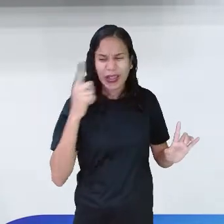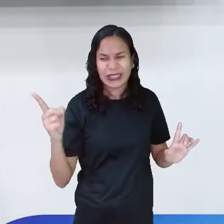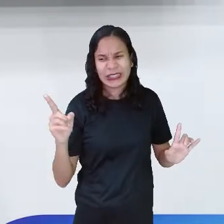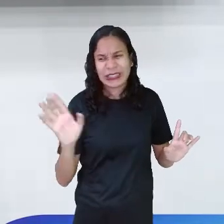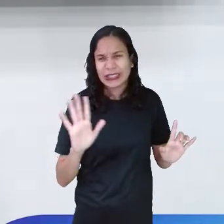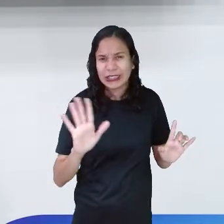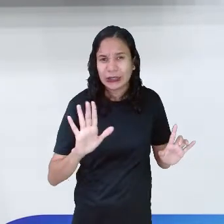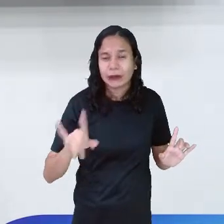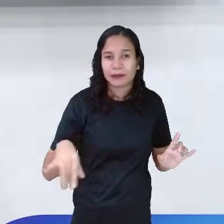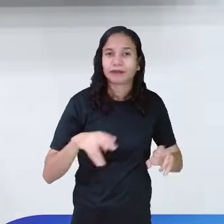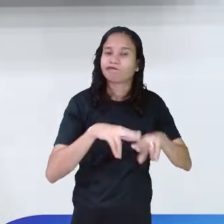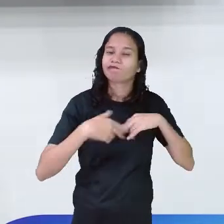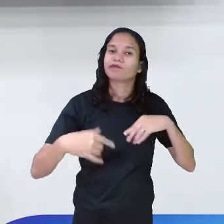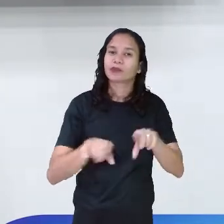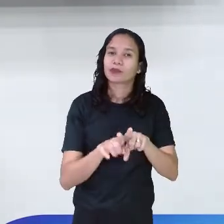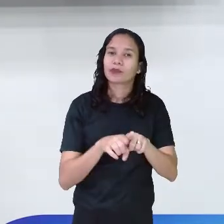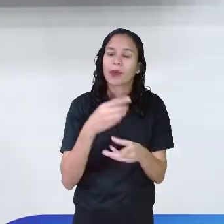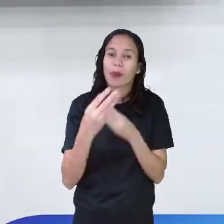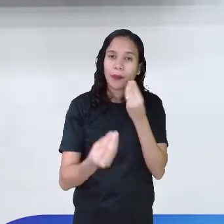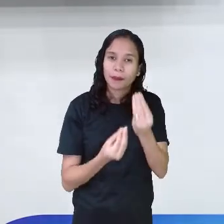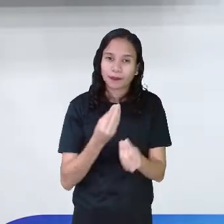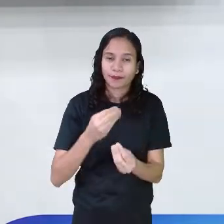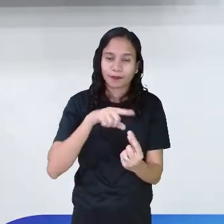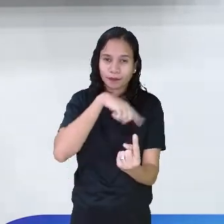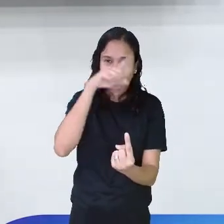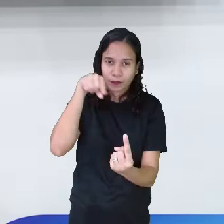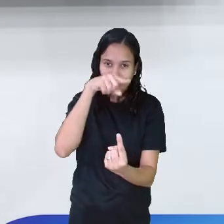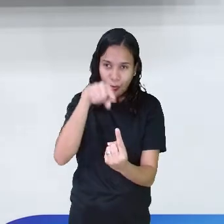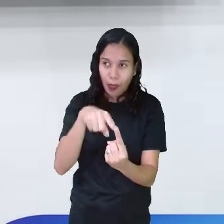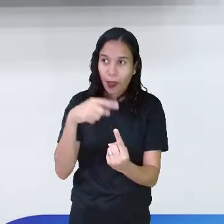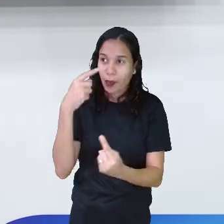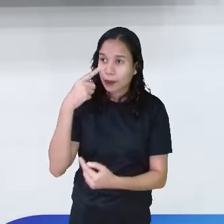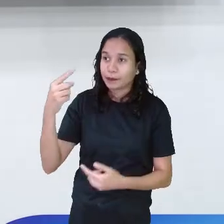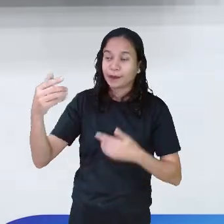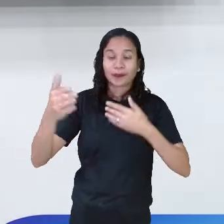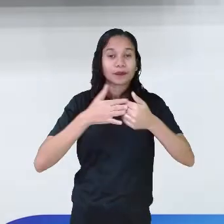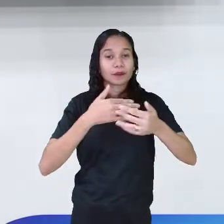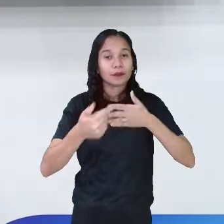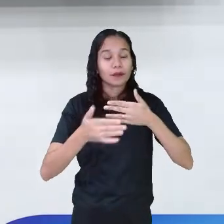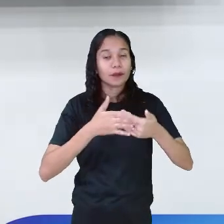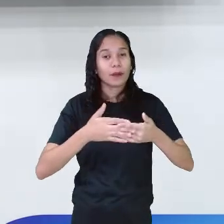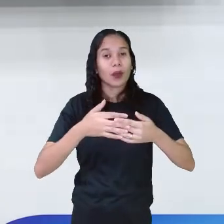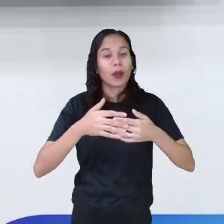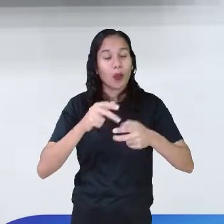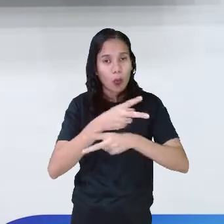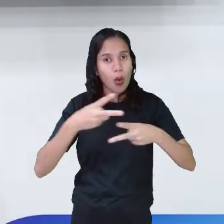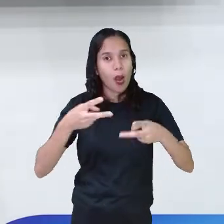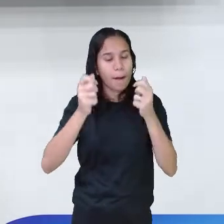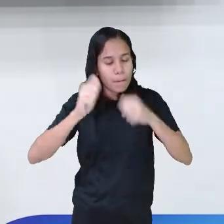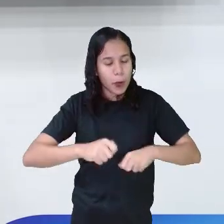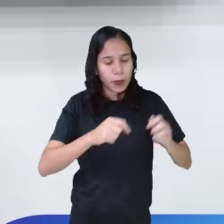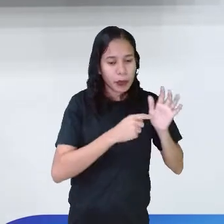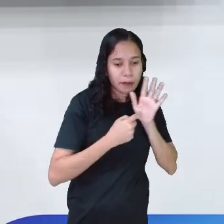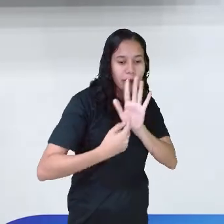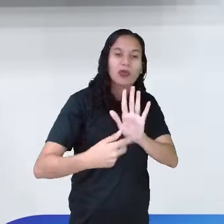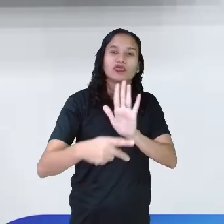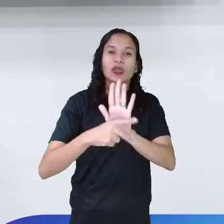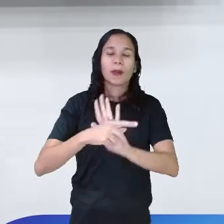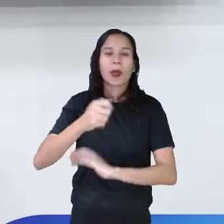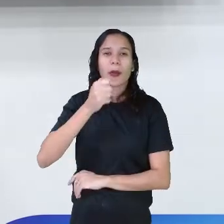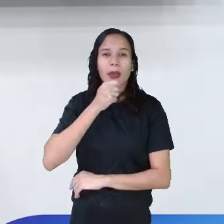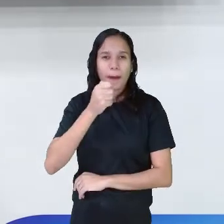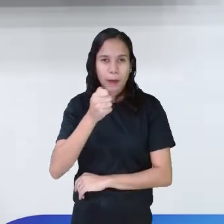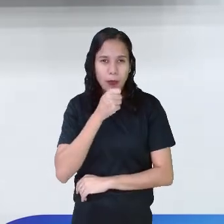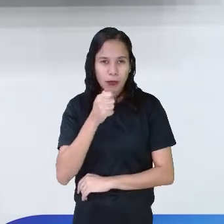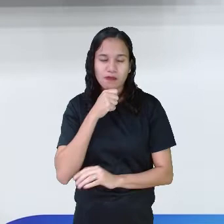ser que não. Então, também tem a questão aí do público-alvo. Qualquer fenômeno pode virar pauta para esse